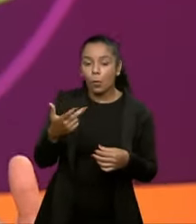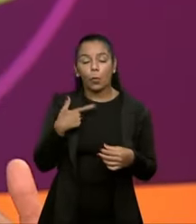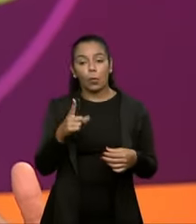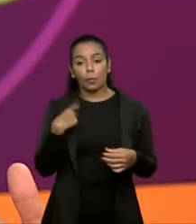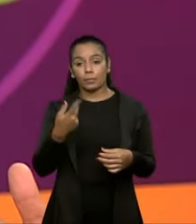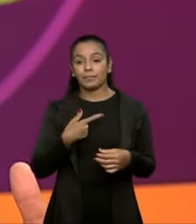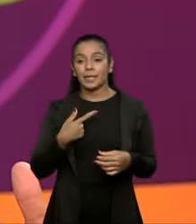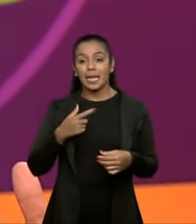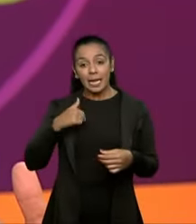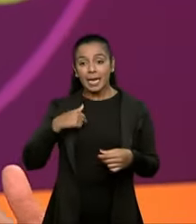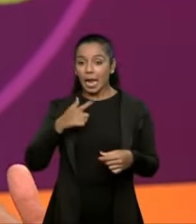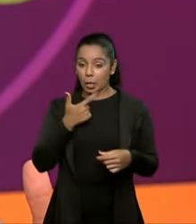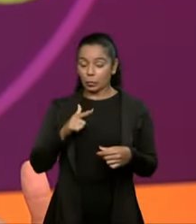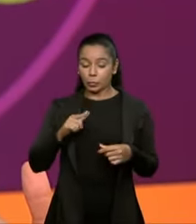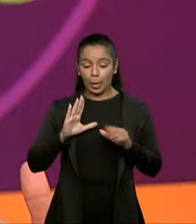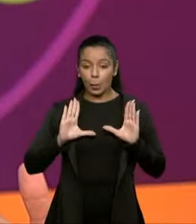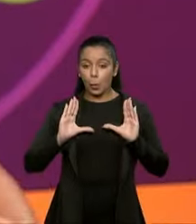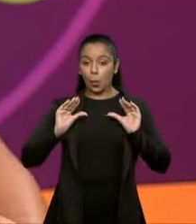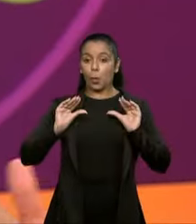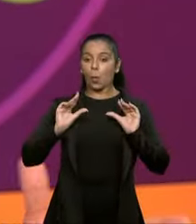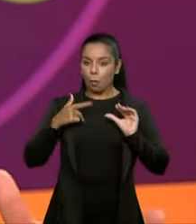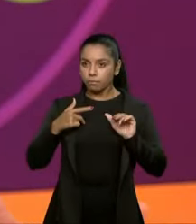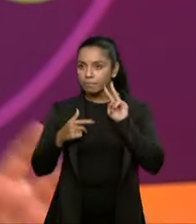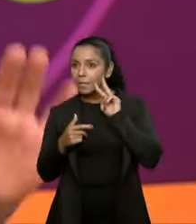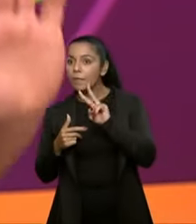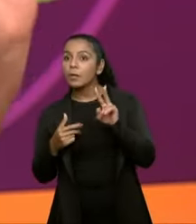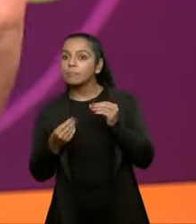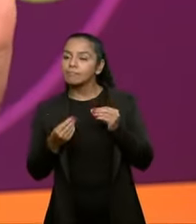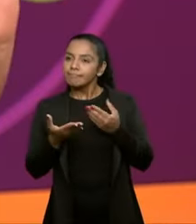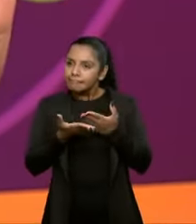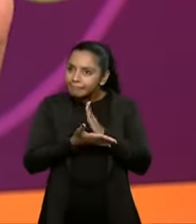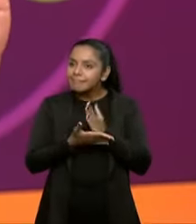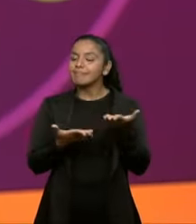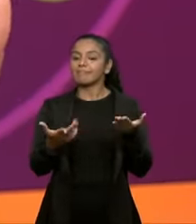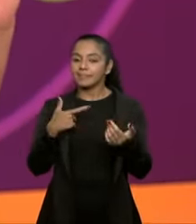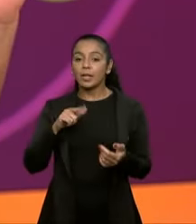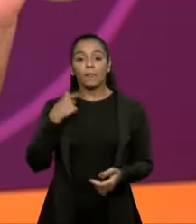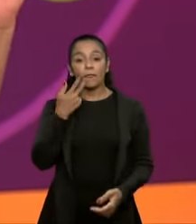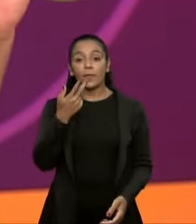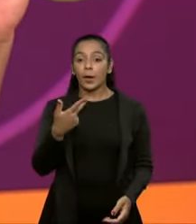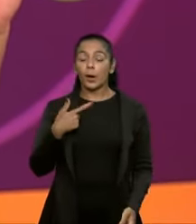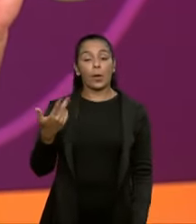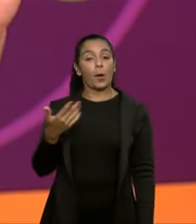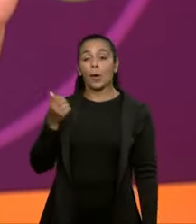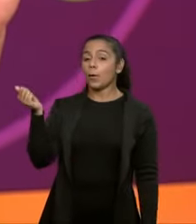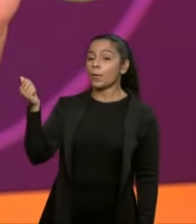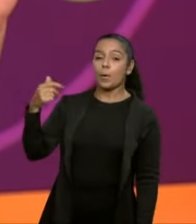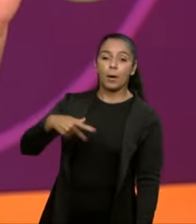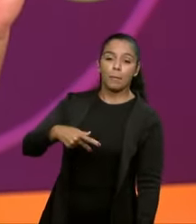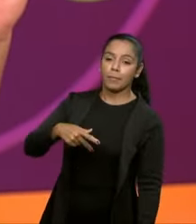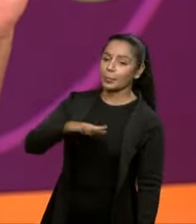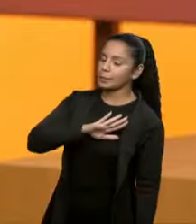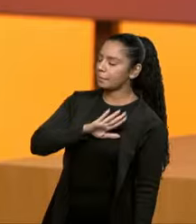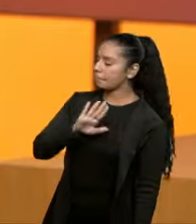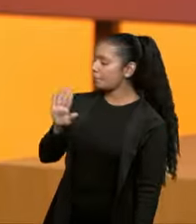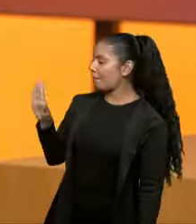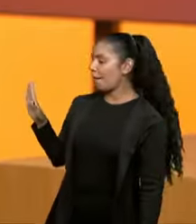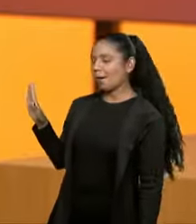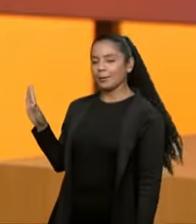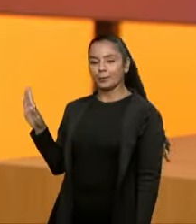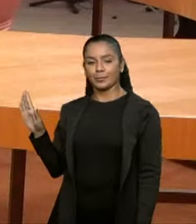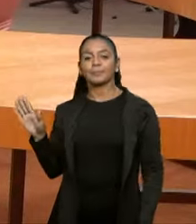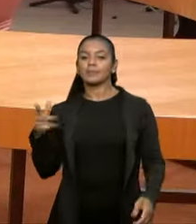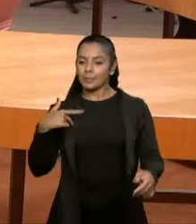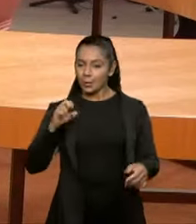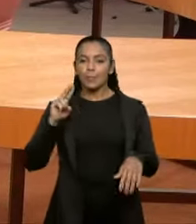de conforto, sacou? Sim. E aí, que agora que eu falo assim, eu tô adorando essa fase, eu falo, sou aposentado. Você tá nessa